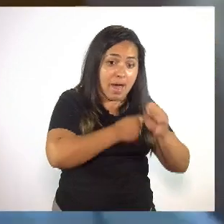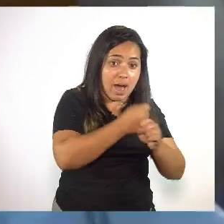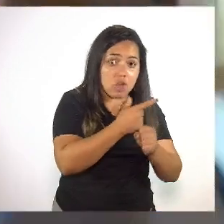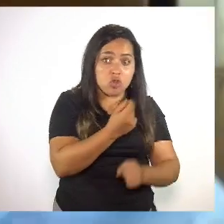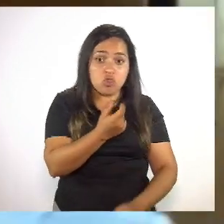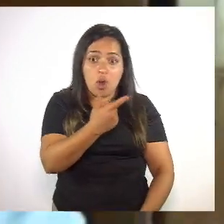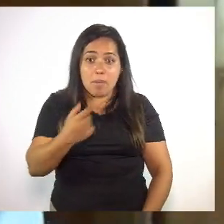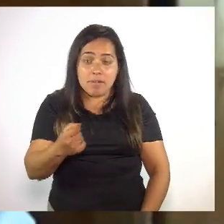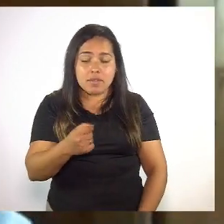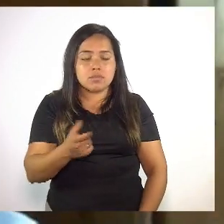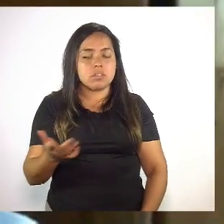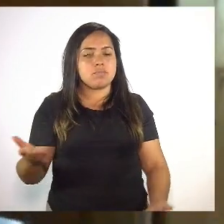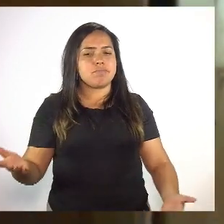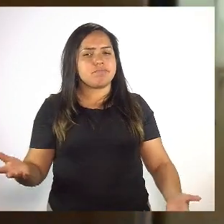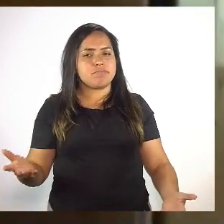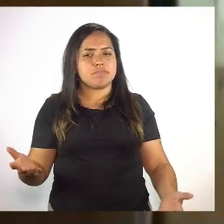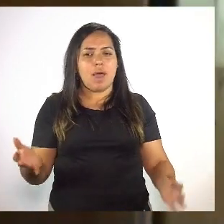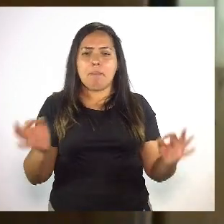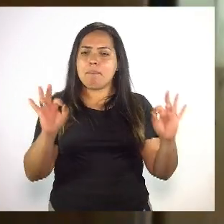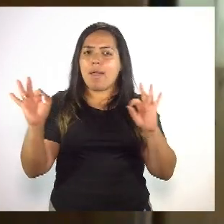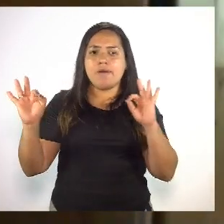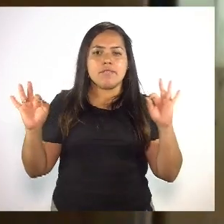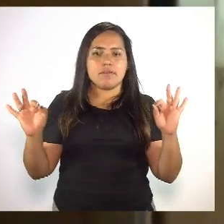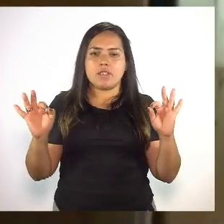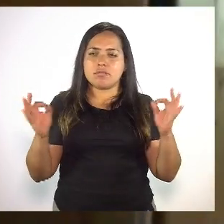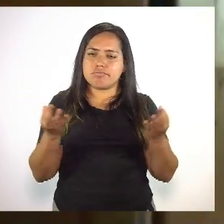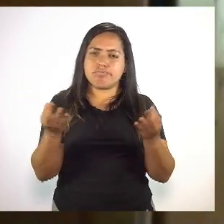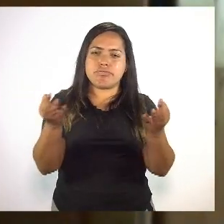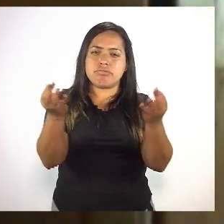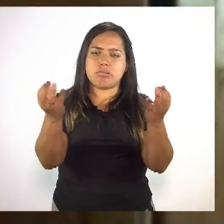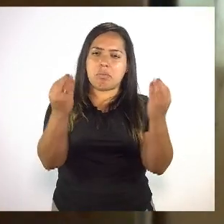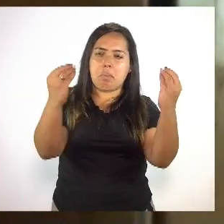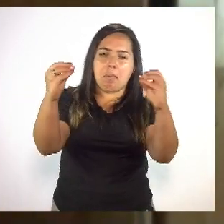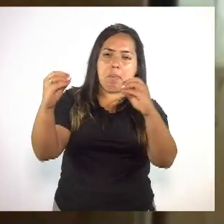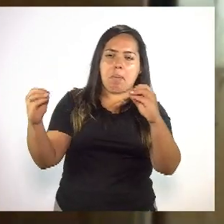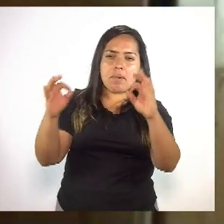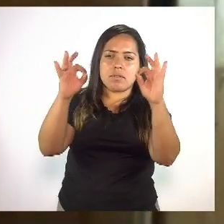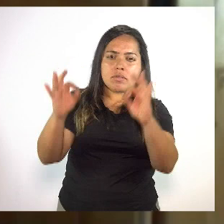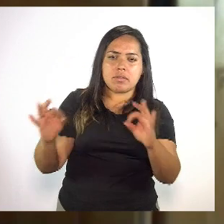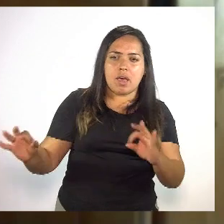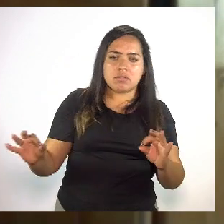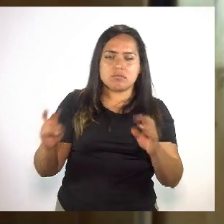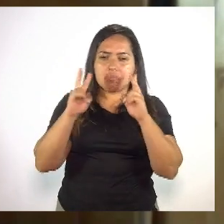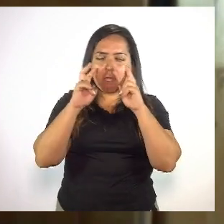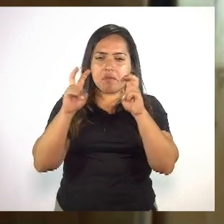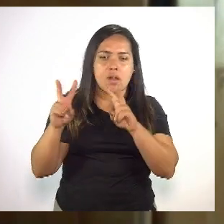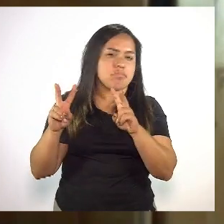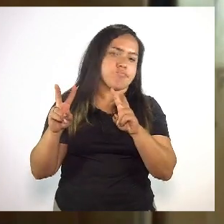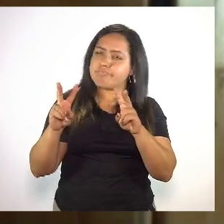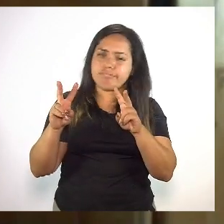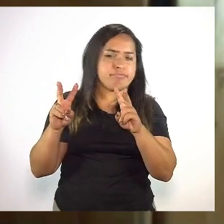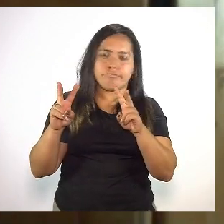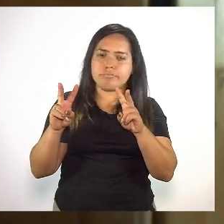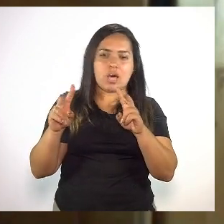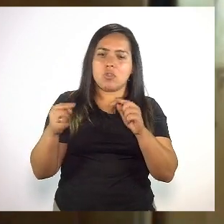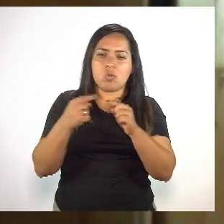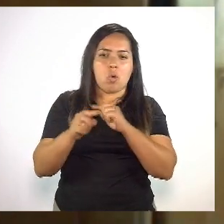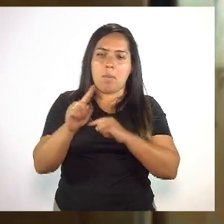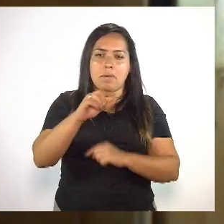está lá perfeitamente definida e também nas ações do Ministério Público.